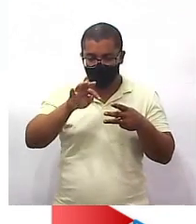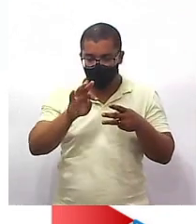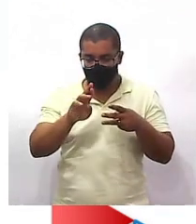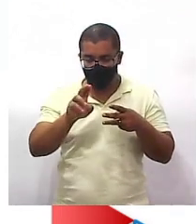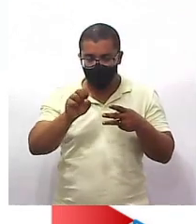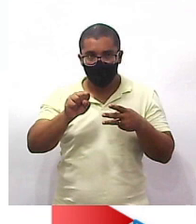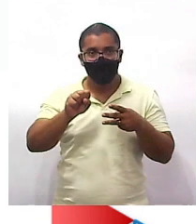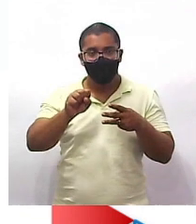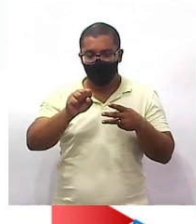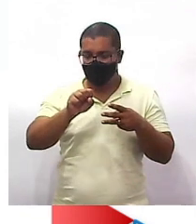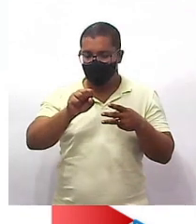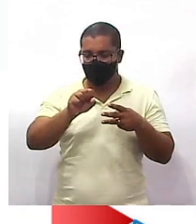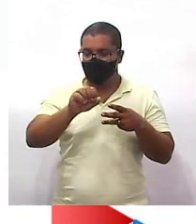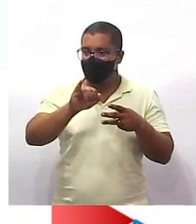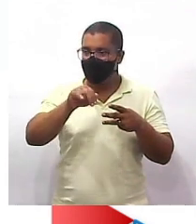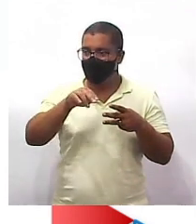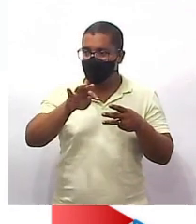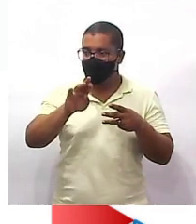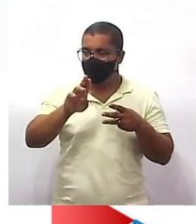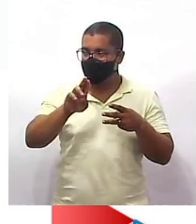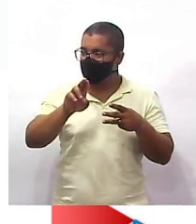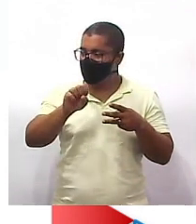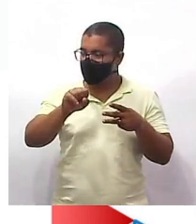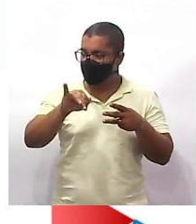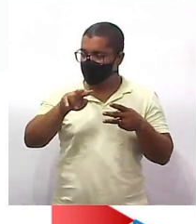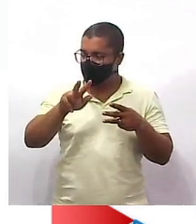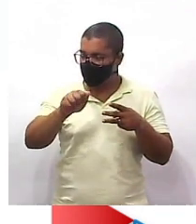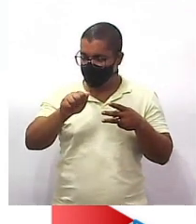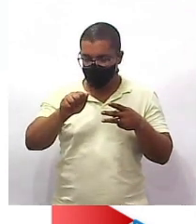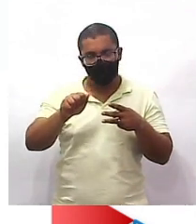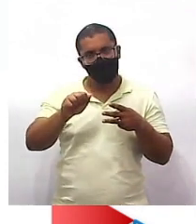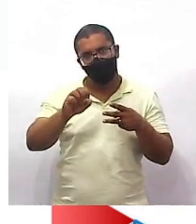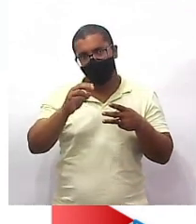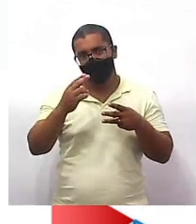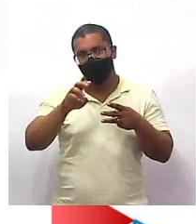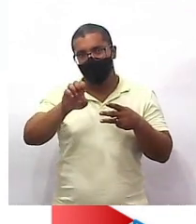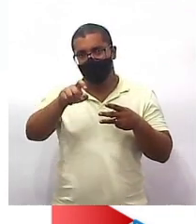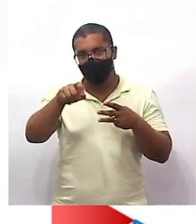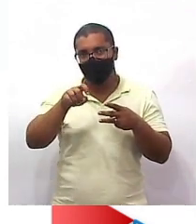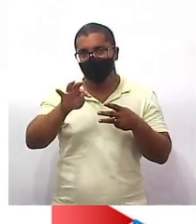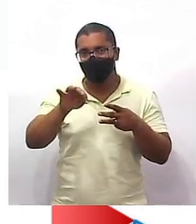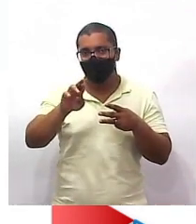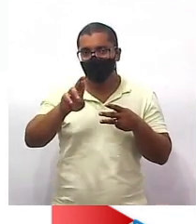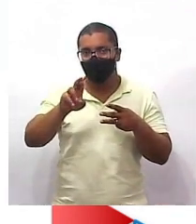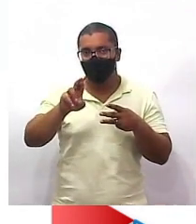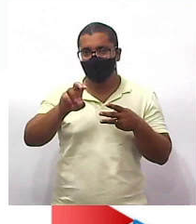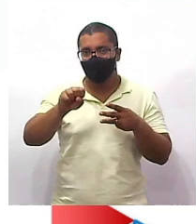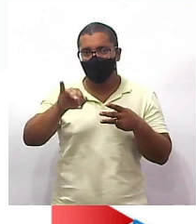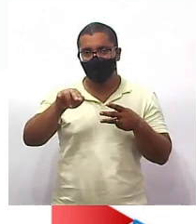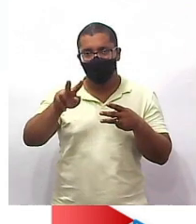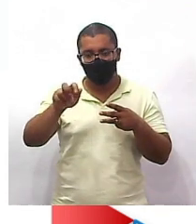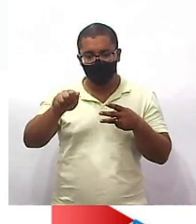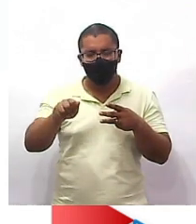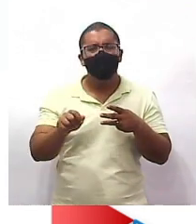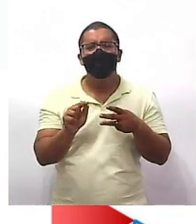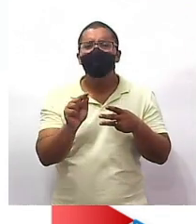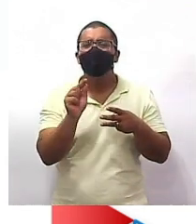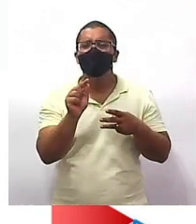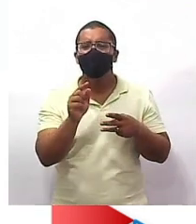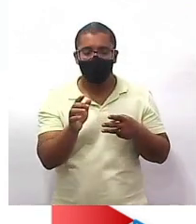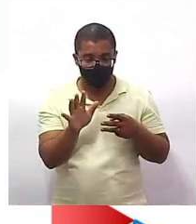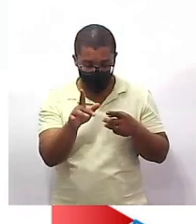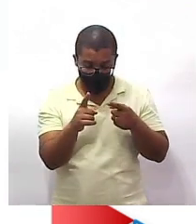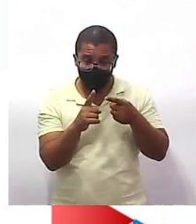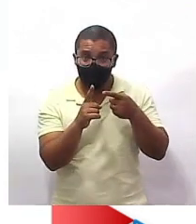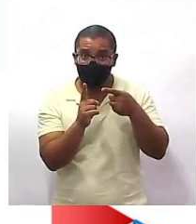bem essa questão de intrusivas e extrusivas para vocês. Então, quando é uma rocha ígnea, a